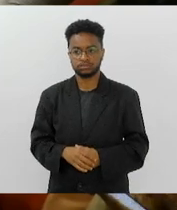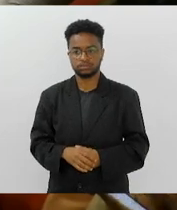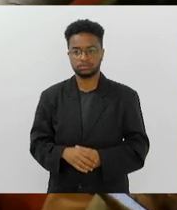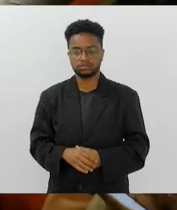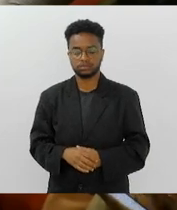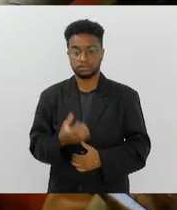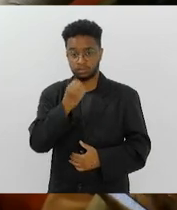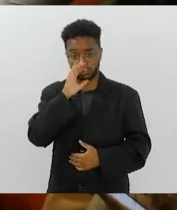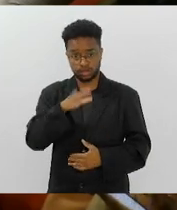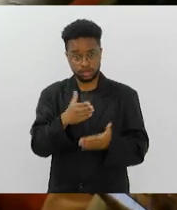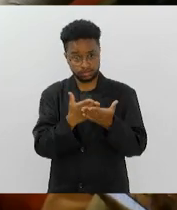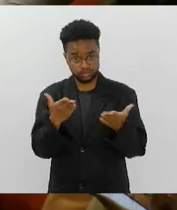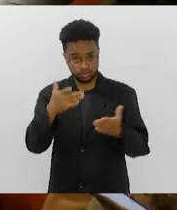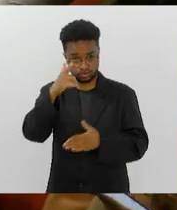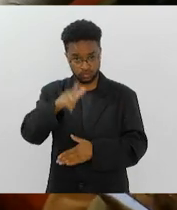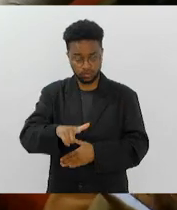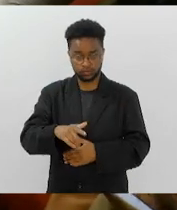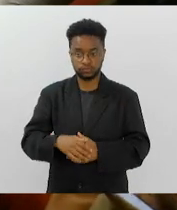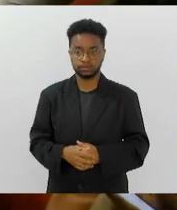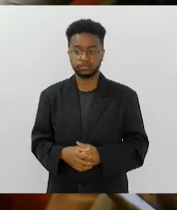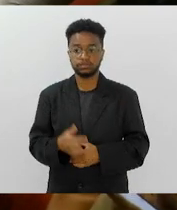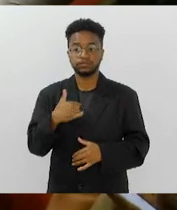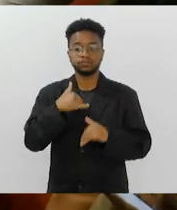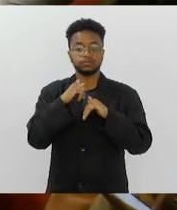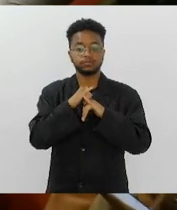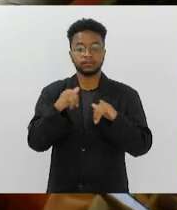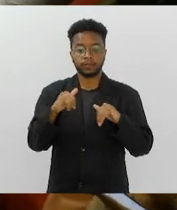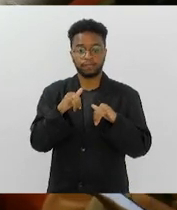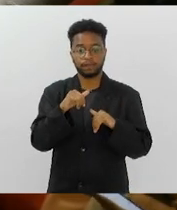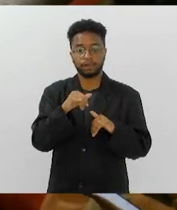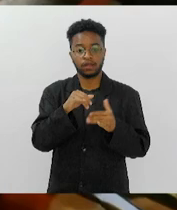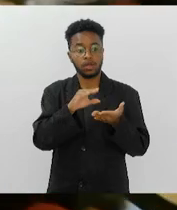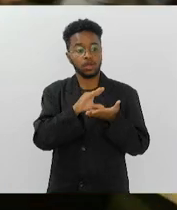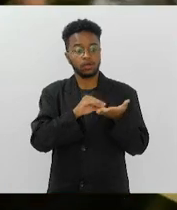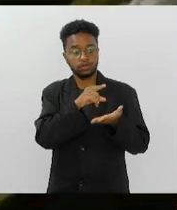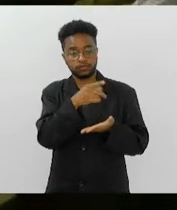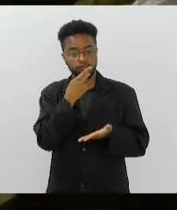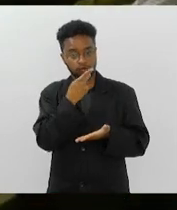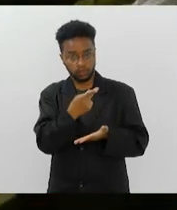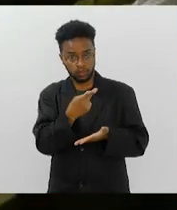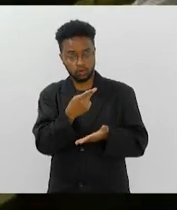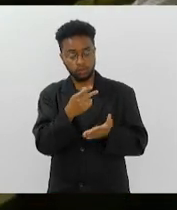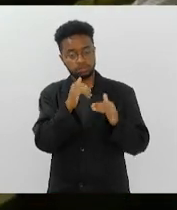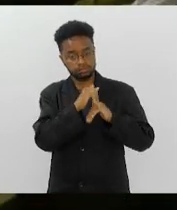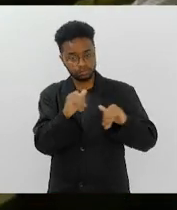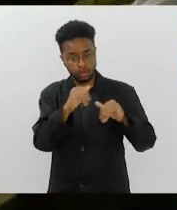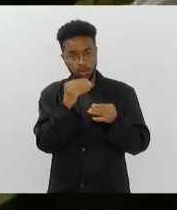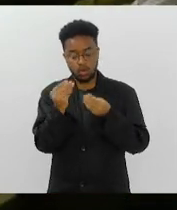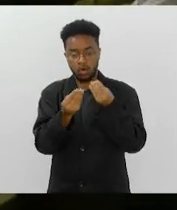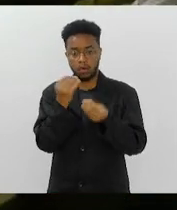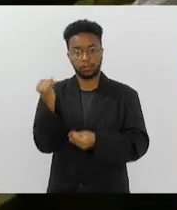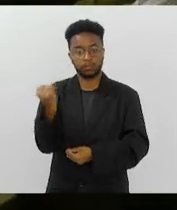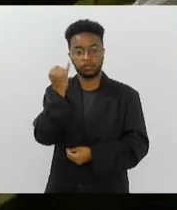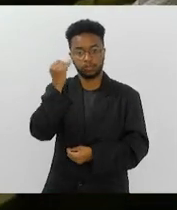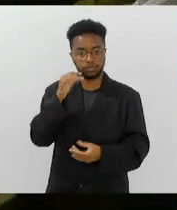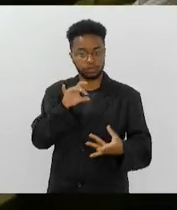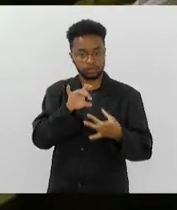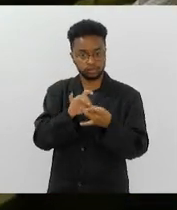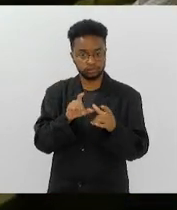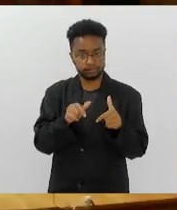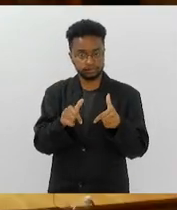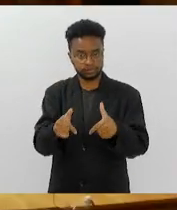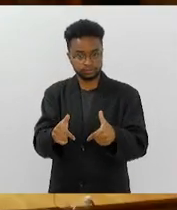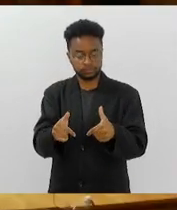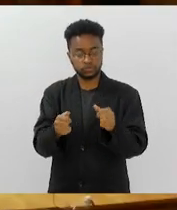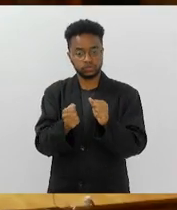Boa tarde a todos mais uma vez. Vou reforçar a fala da senhora e da importância da integração junto com